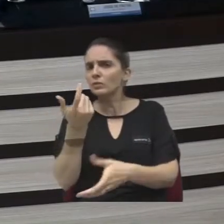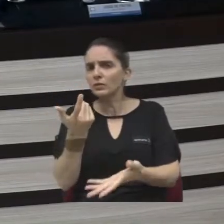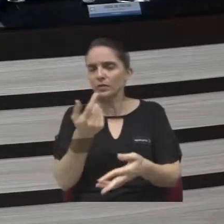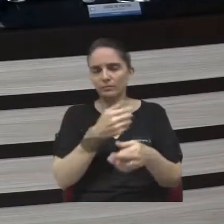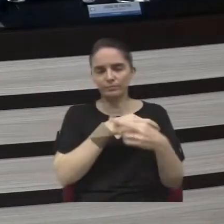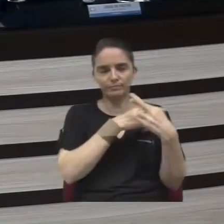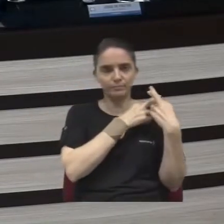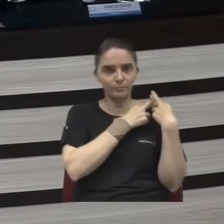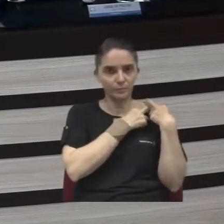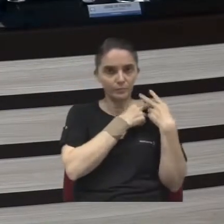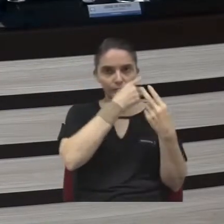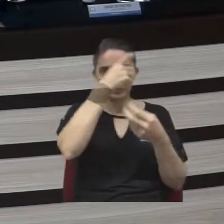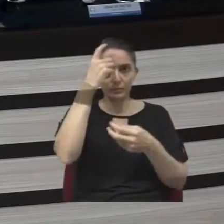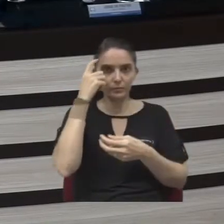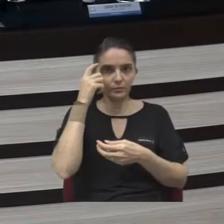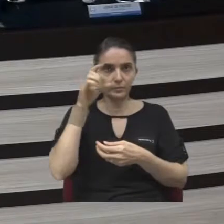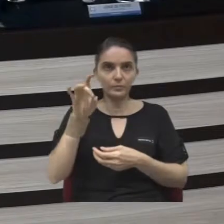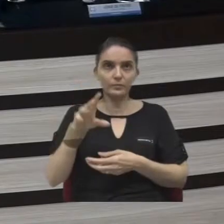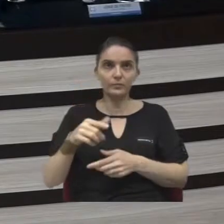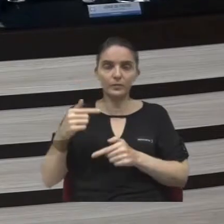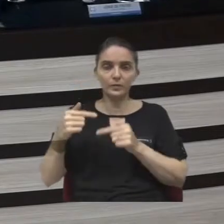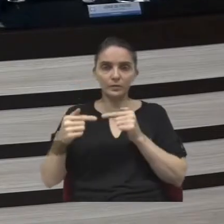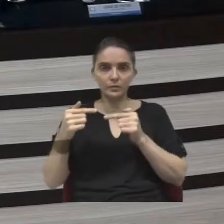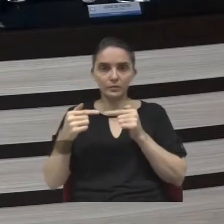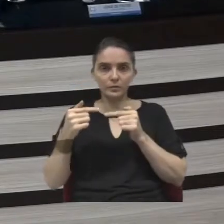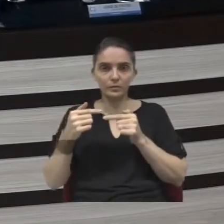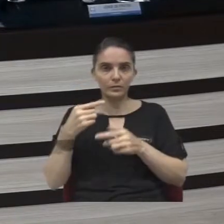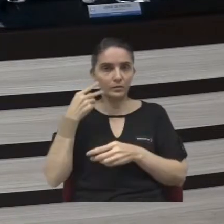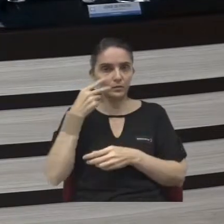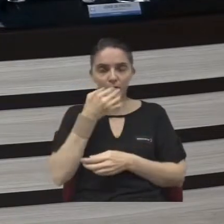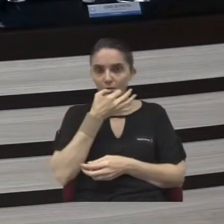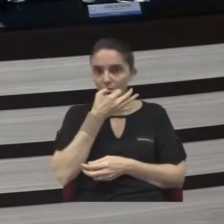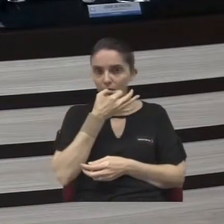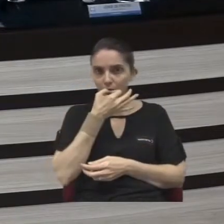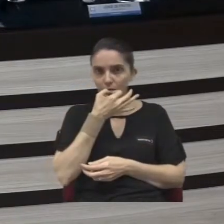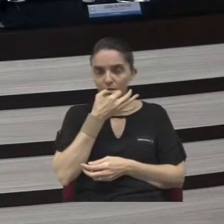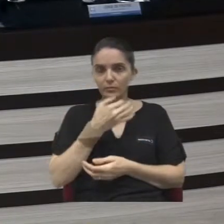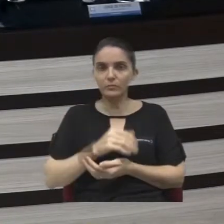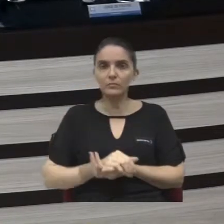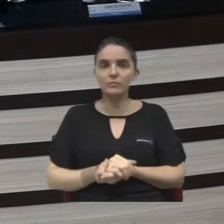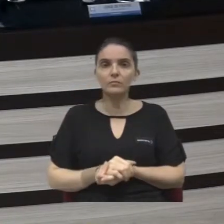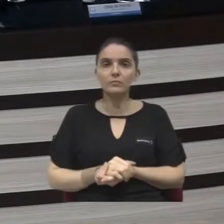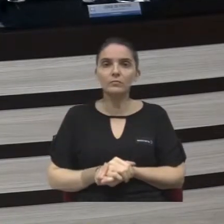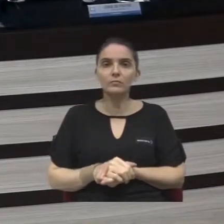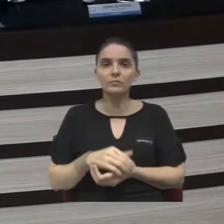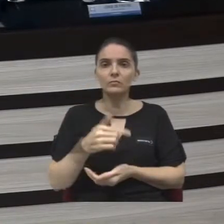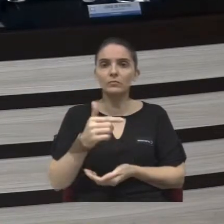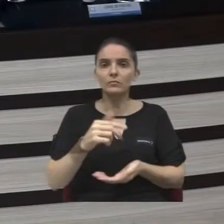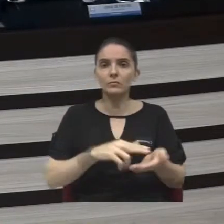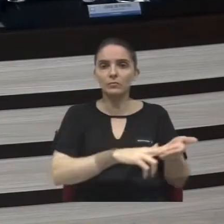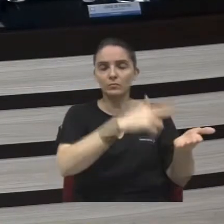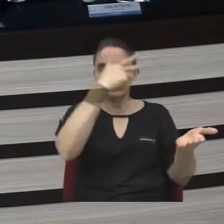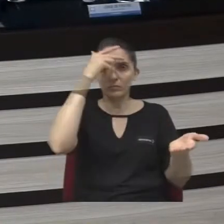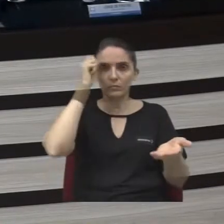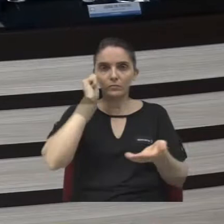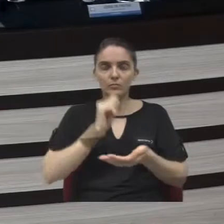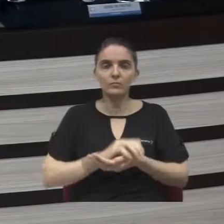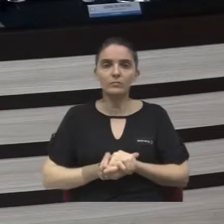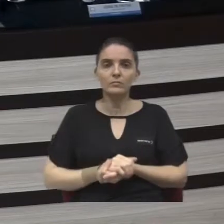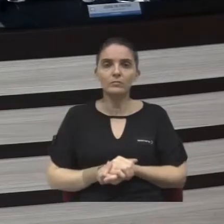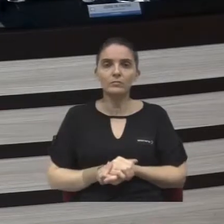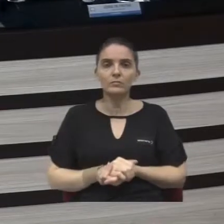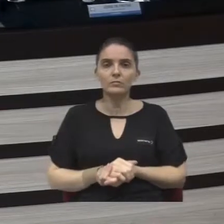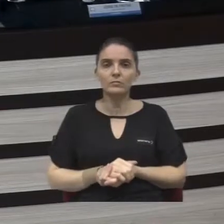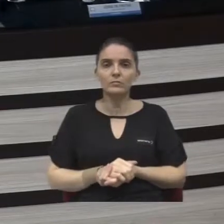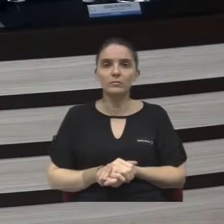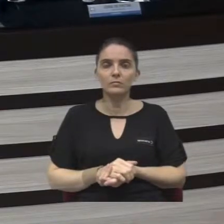O requerimento está em discussão. Algum vereador deseja discutir o requerimento? Não havendo, será encaminhado ao Executivo.